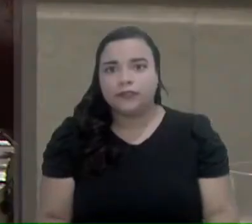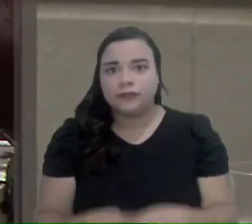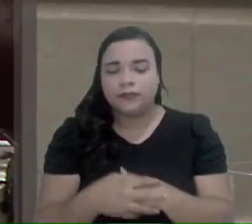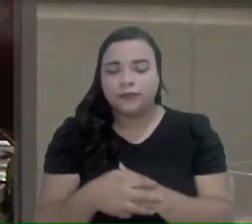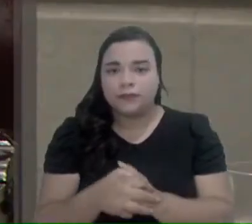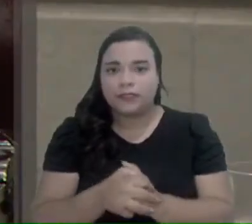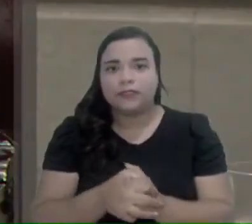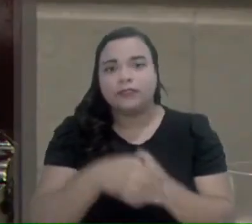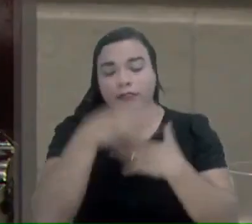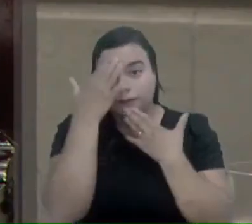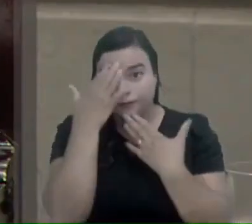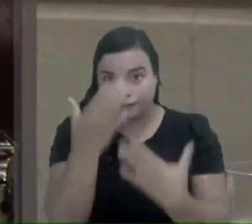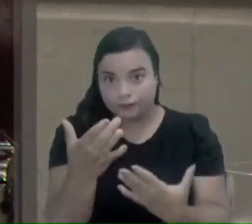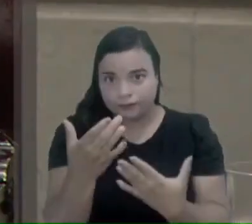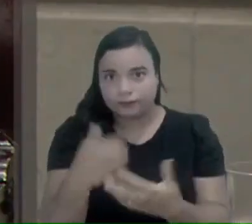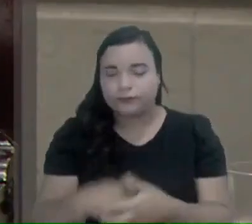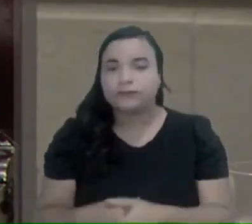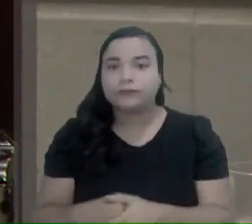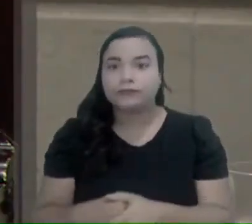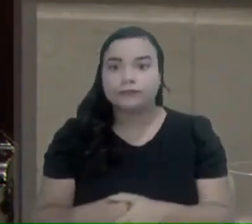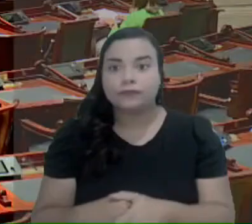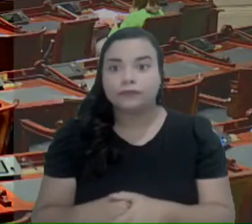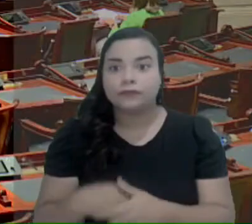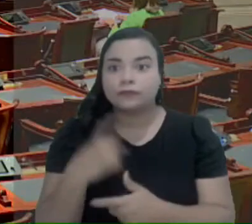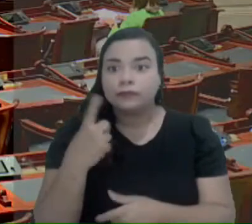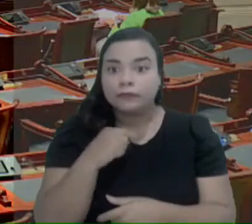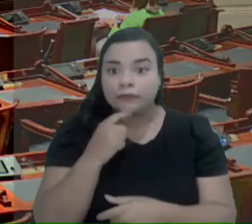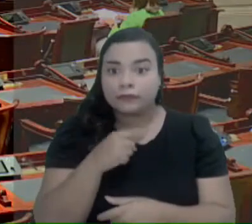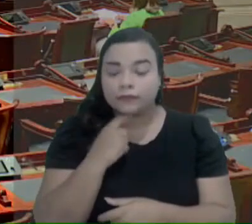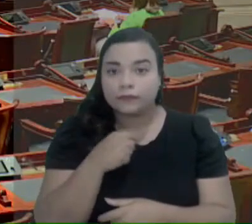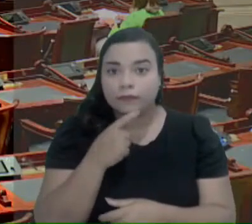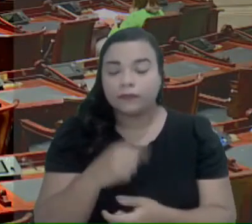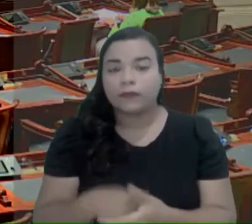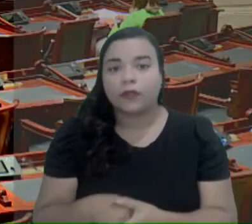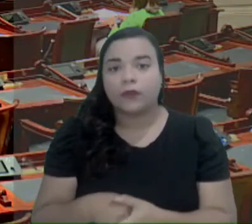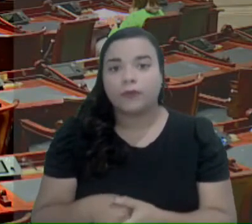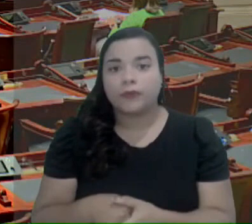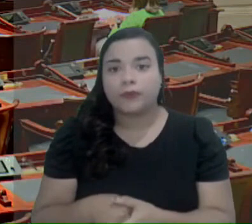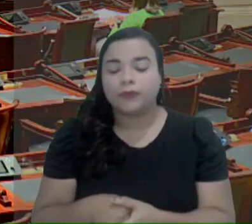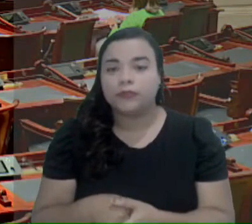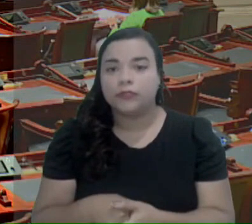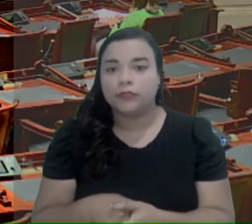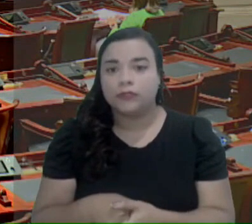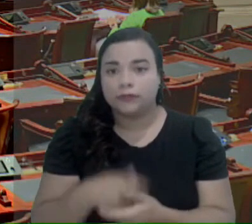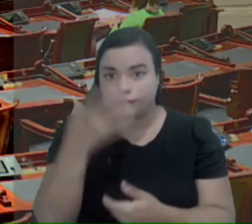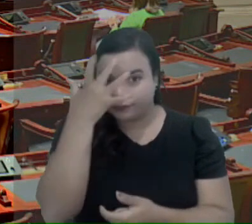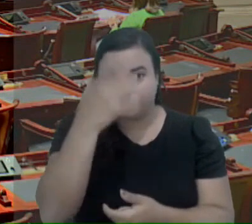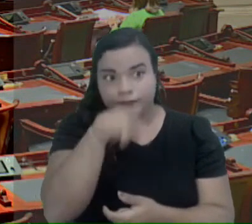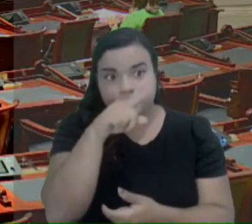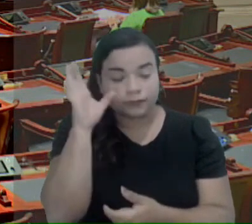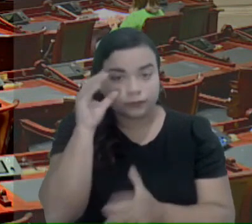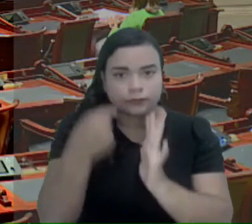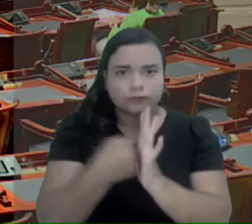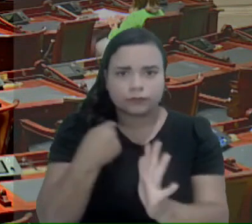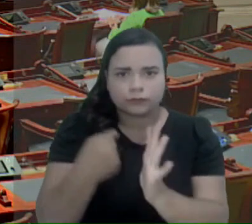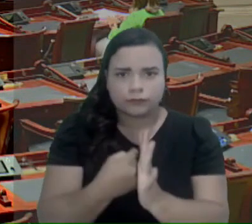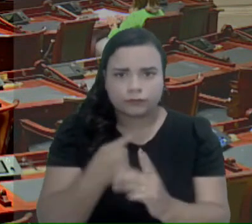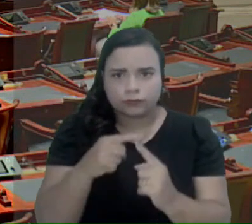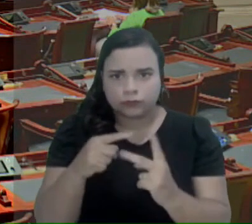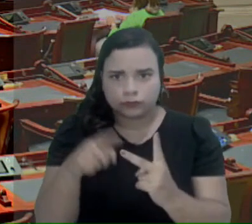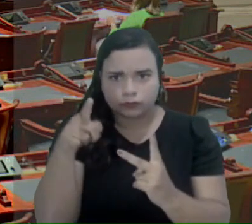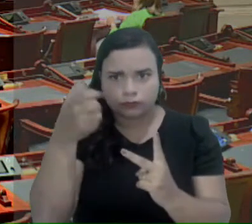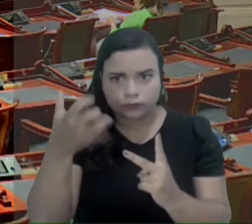Obrigado, Renato. Só uma dúvida aqui, para as pessoas não forem perguntar já terem isso. Duas coisas que você falou